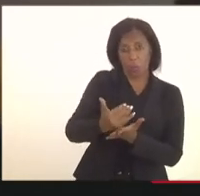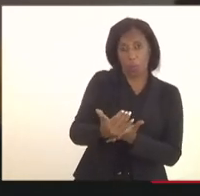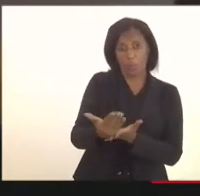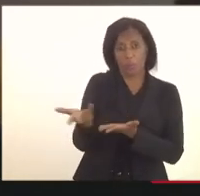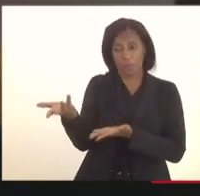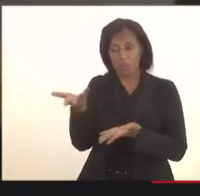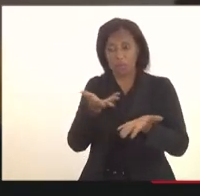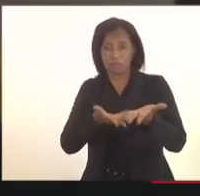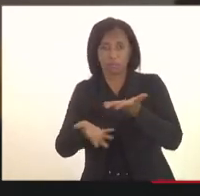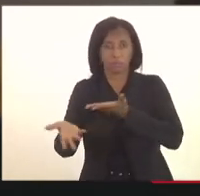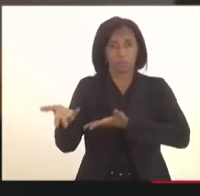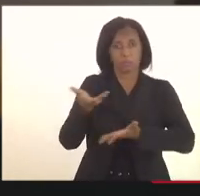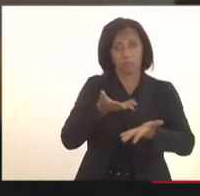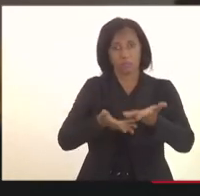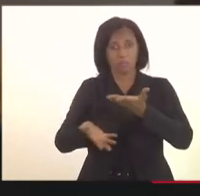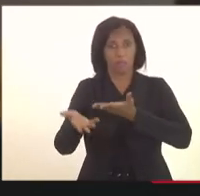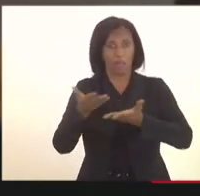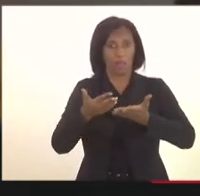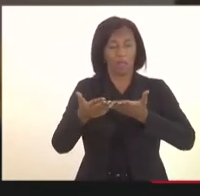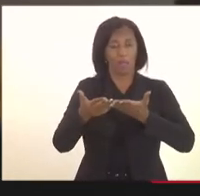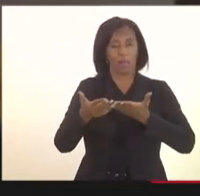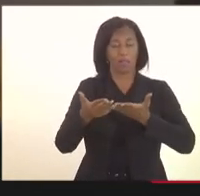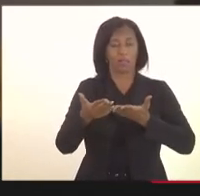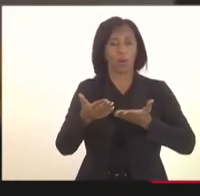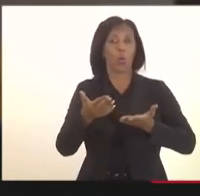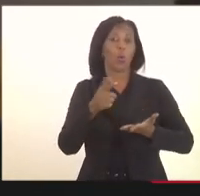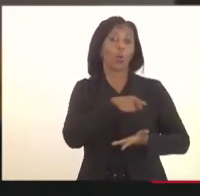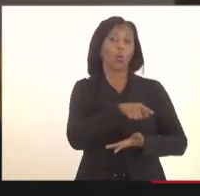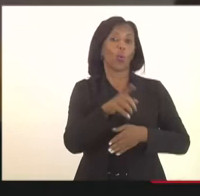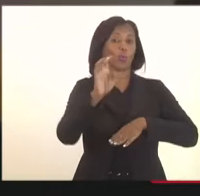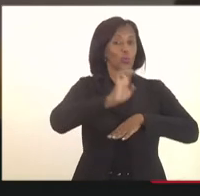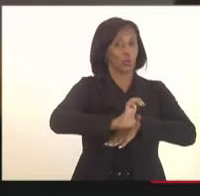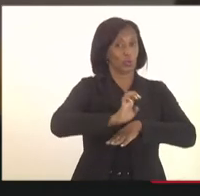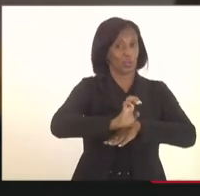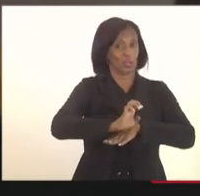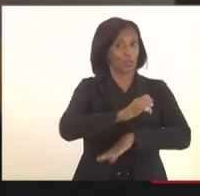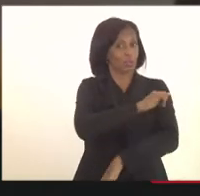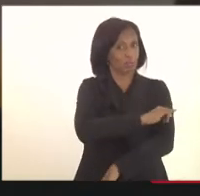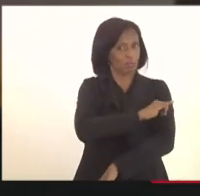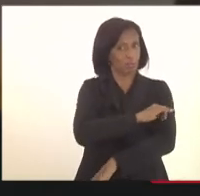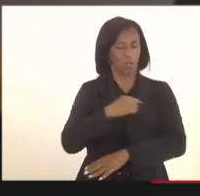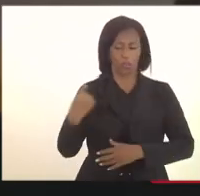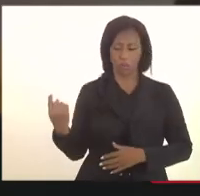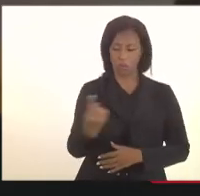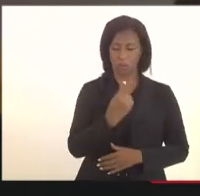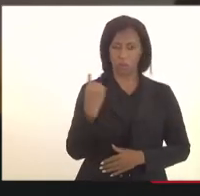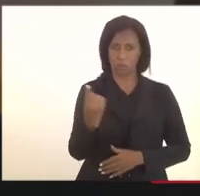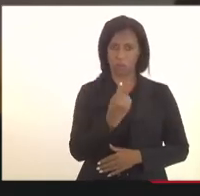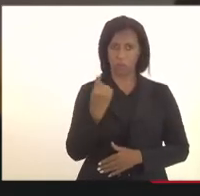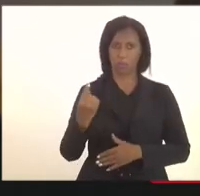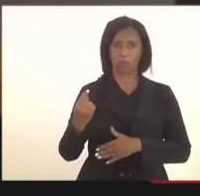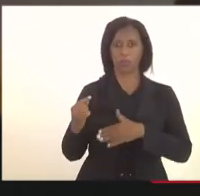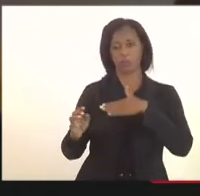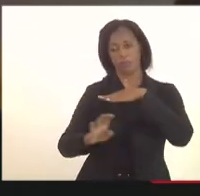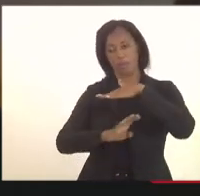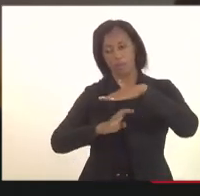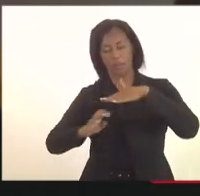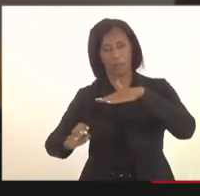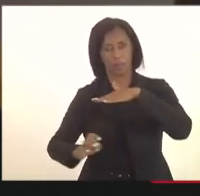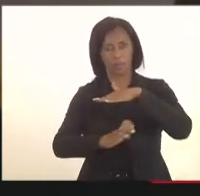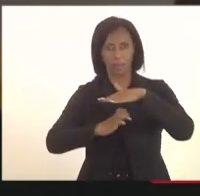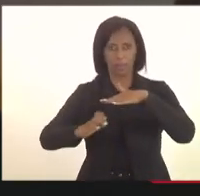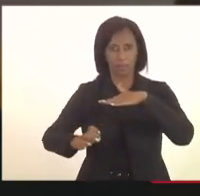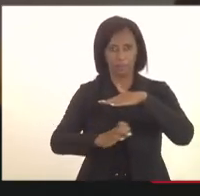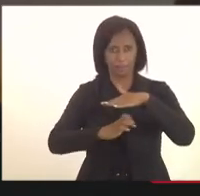com o Estado do Rio de Janeiro e com o Brasil. Nós somos uma empresa na Malásia estatal, então a gente entende muitas questões